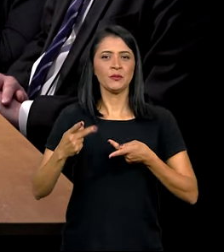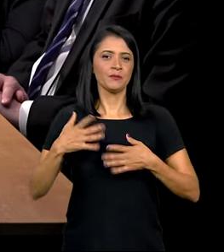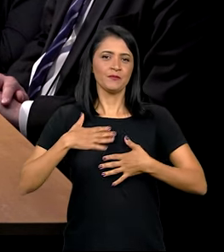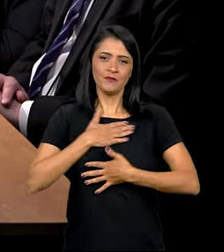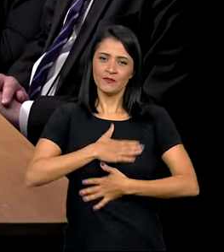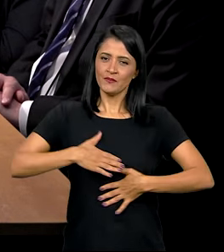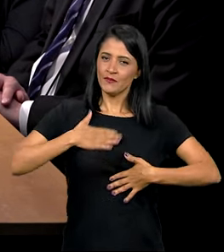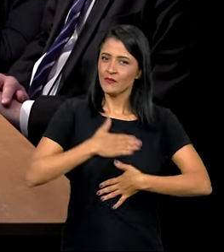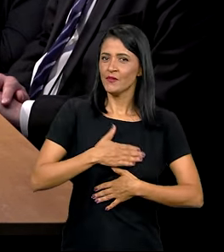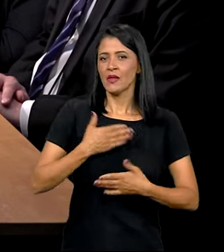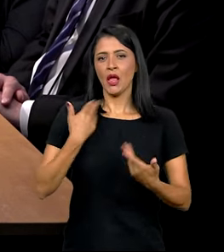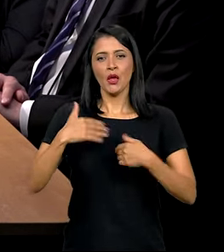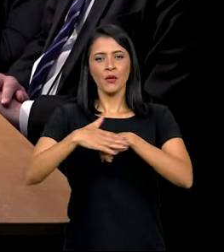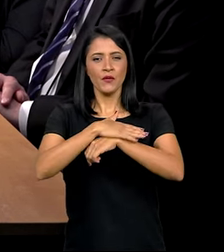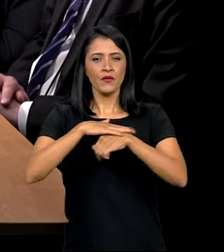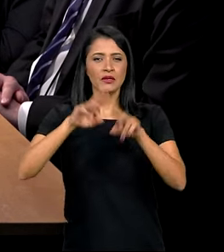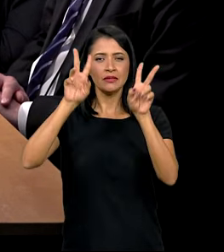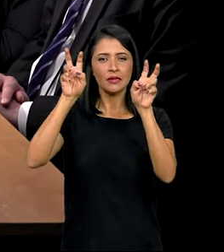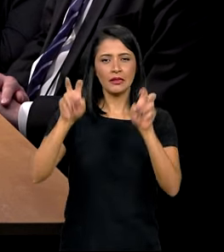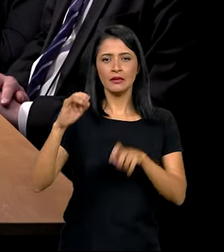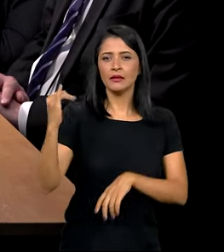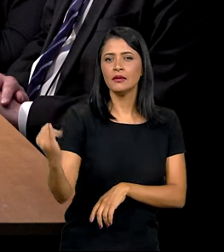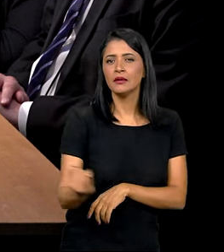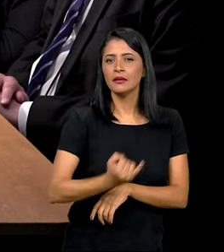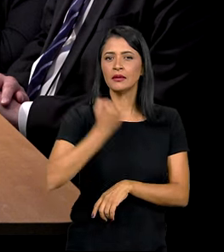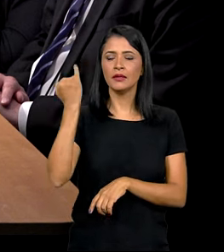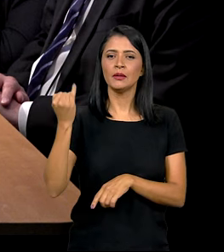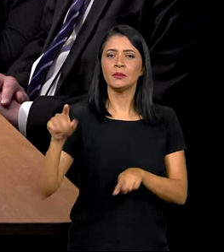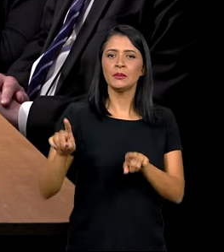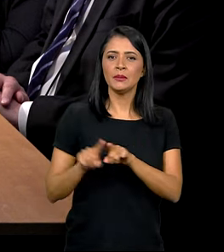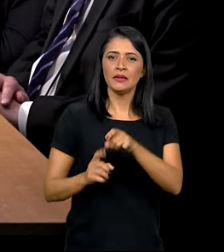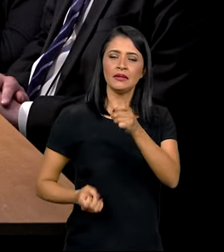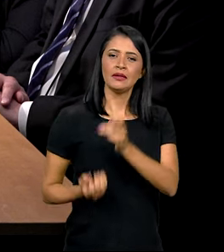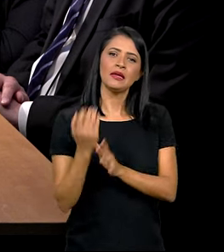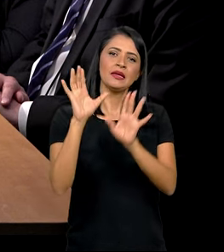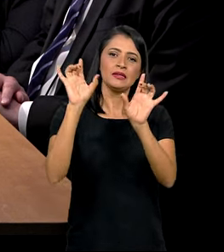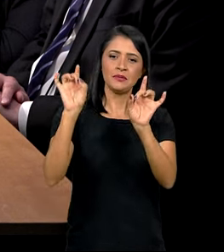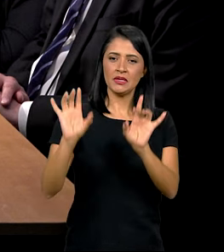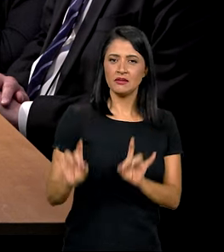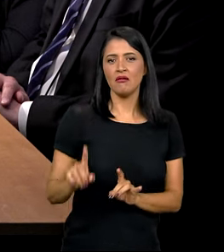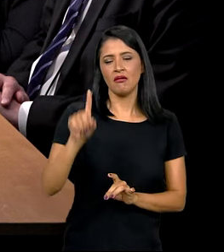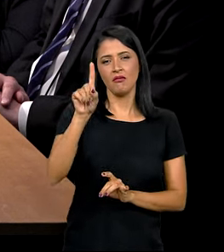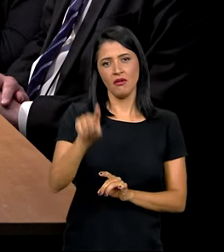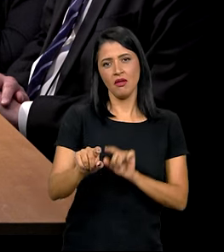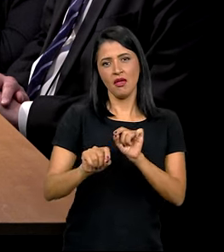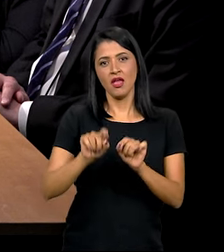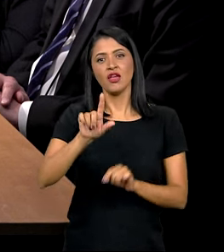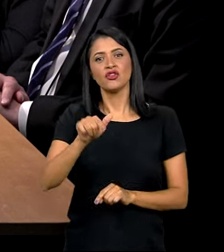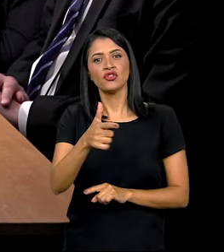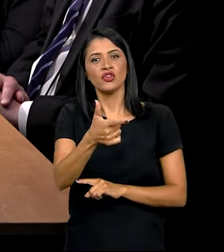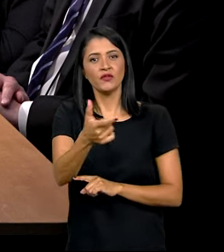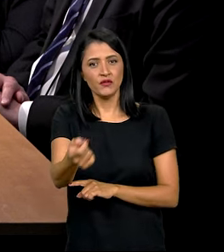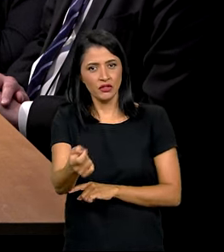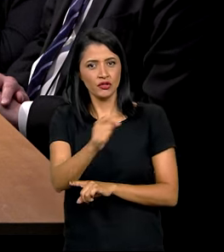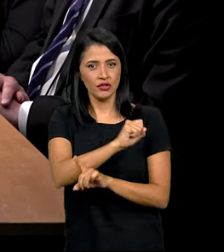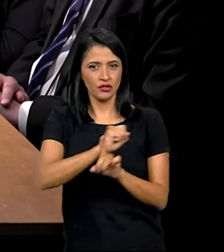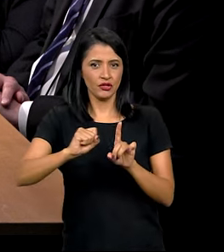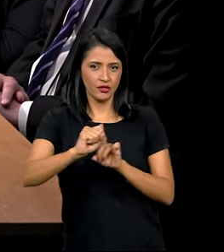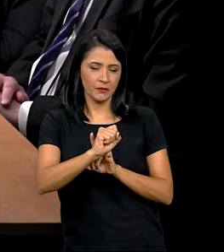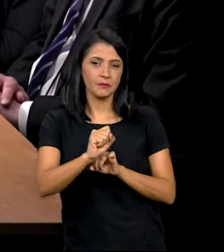convidados foi um prazer essa conversa sobre temas tão relevantes sobre essa construção especial que é o